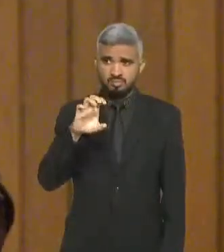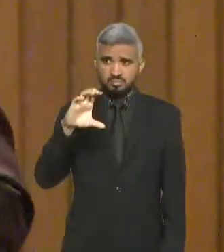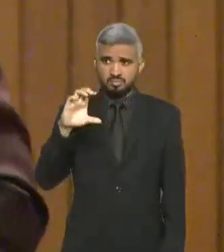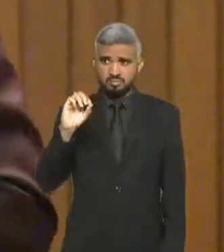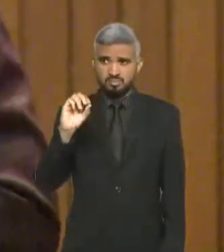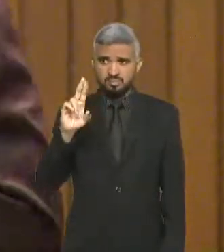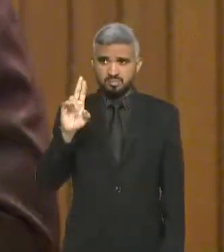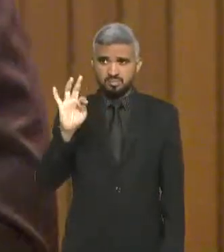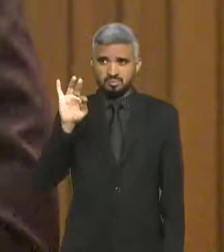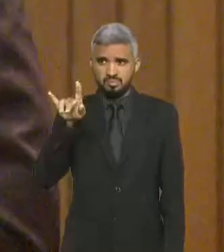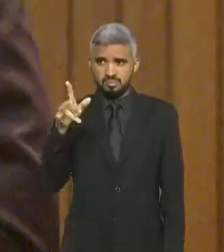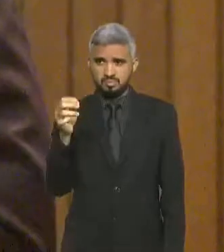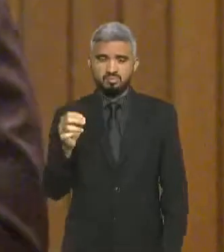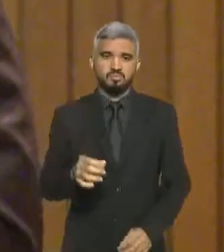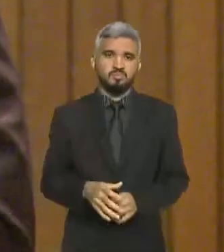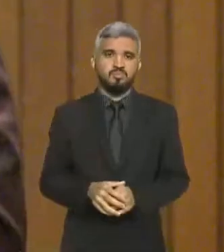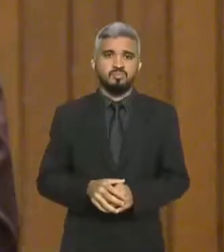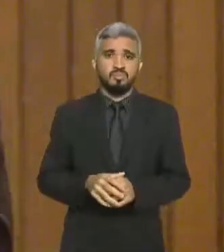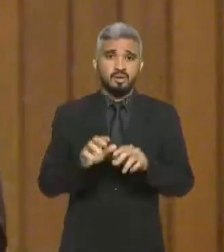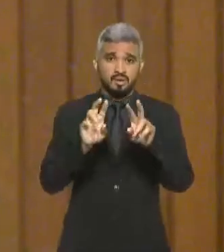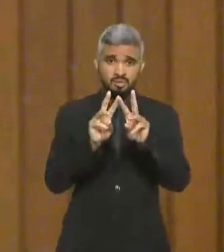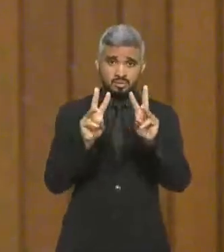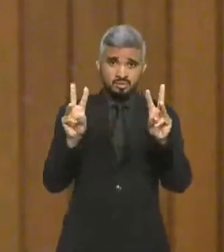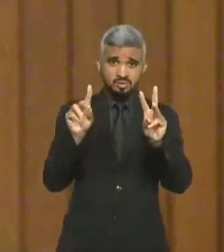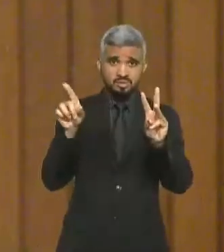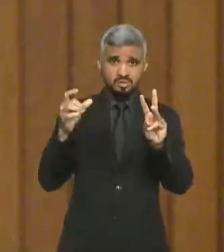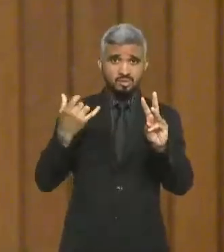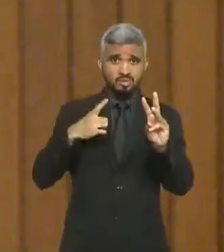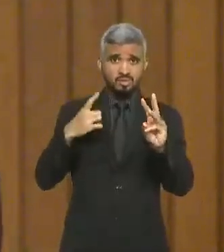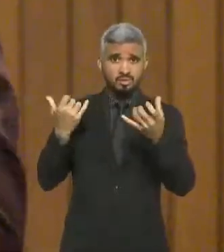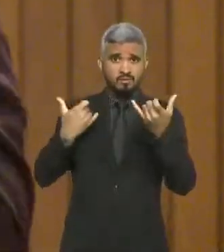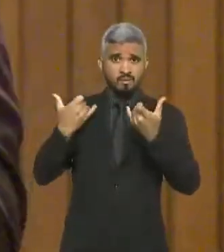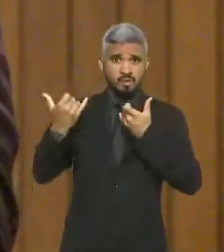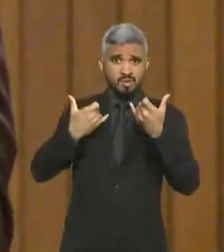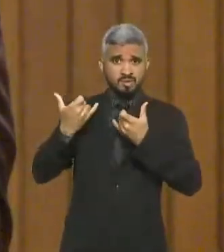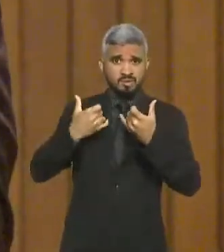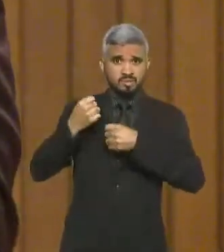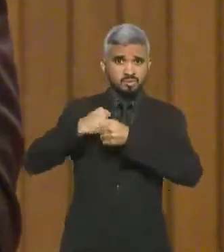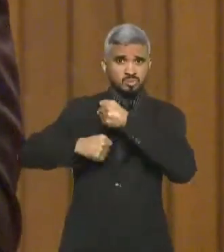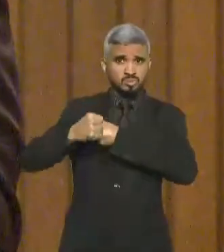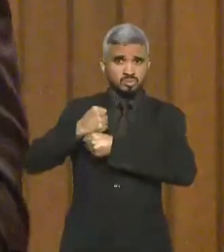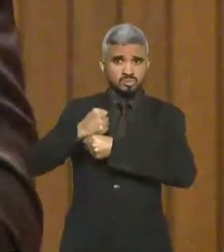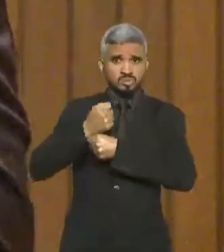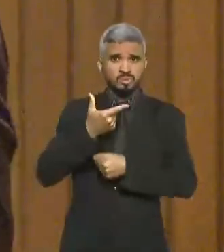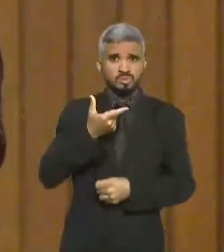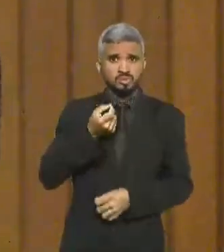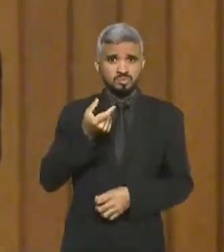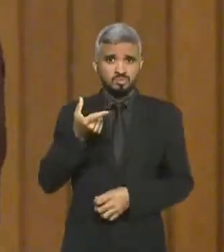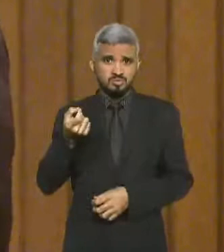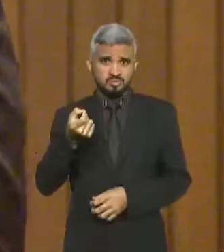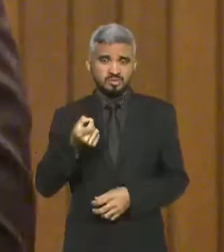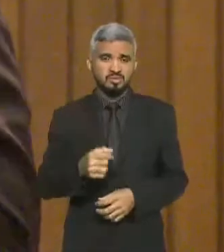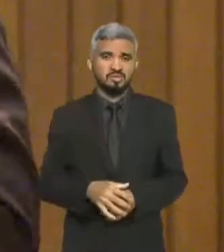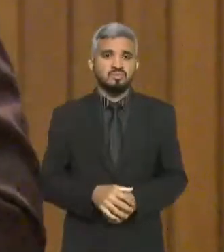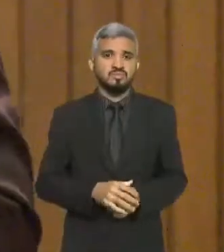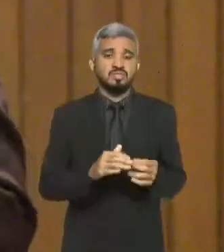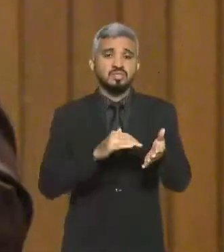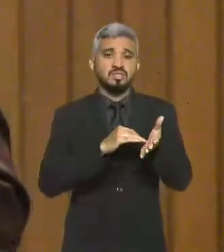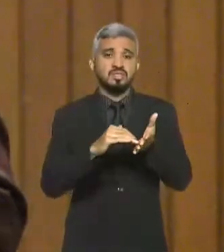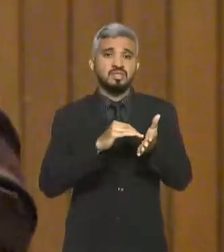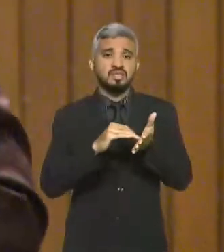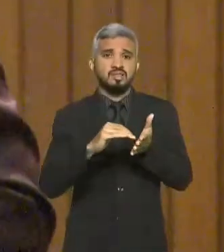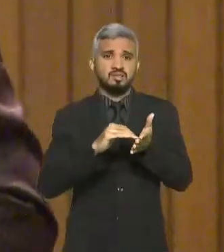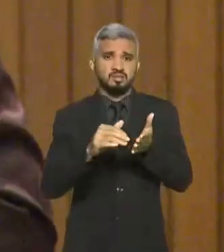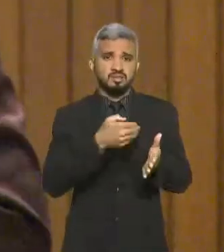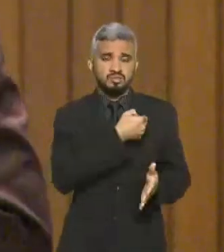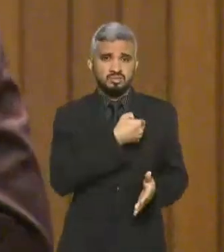ano de 2020, deputado Rafael Leitoa, a Secretaria de Governo gastou